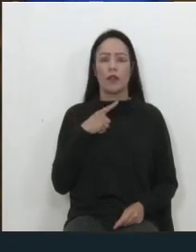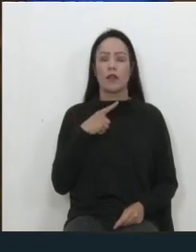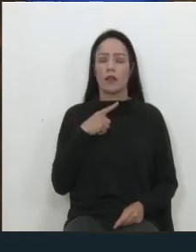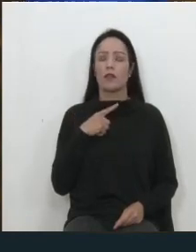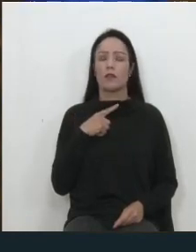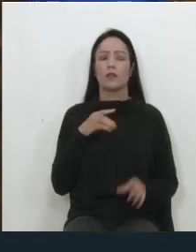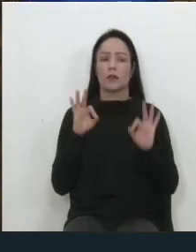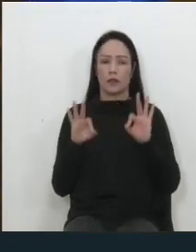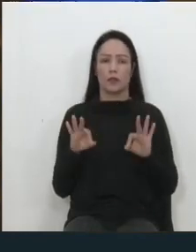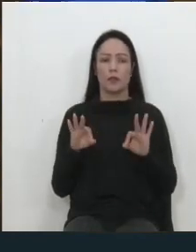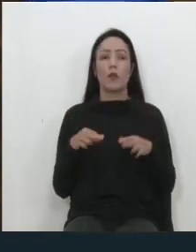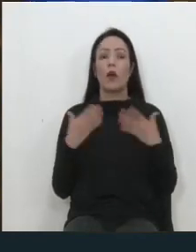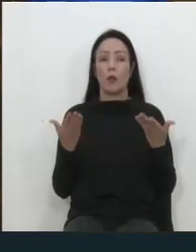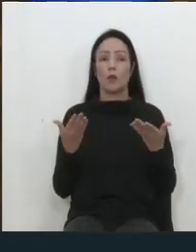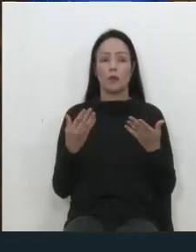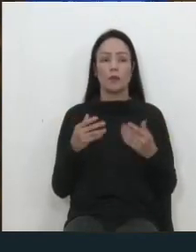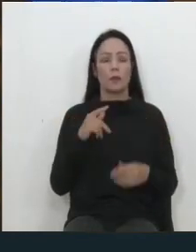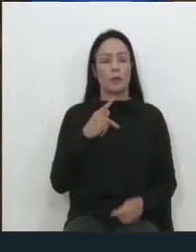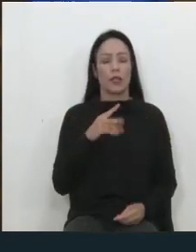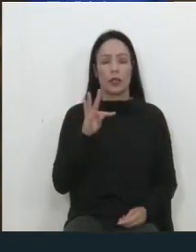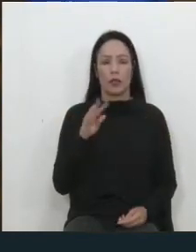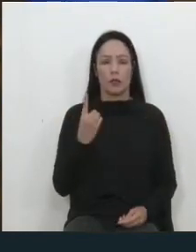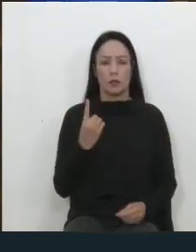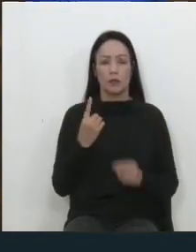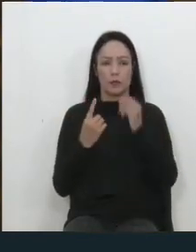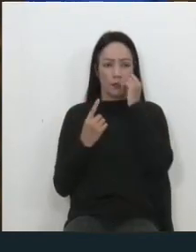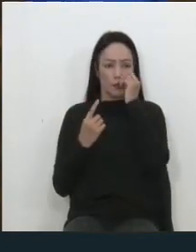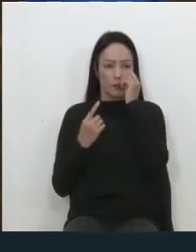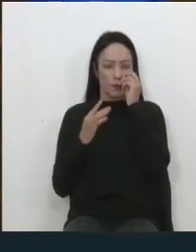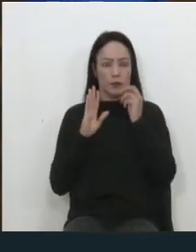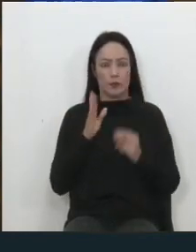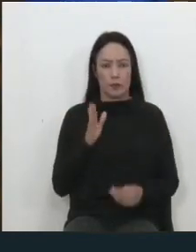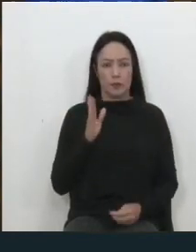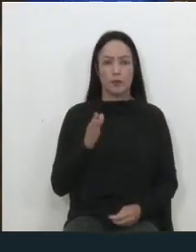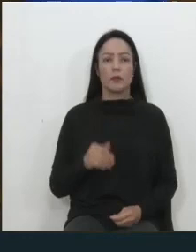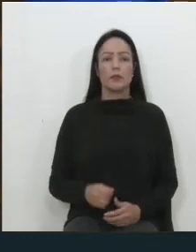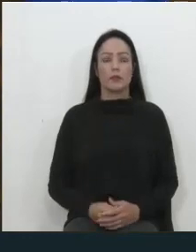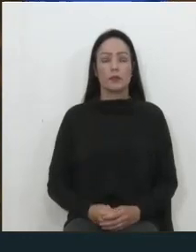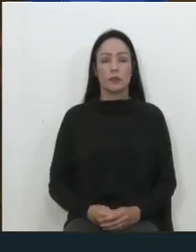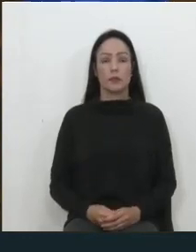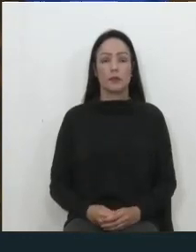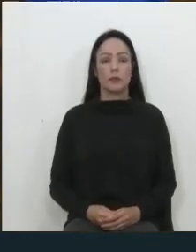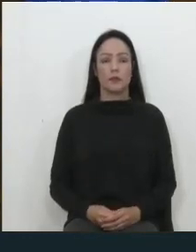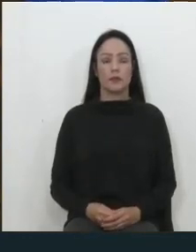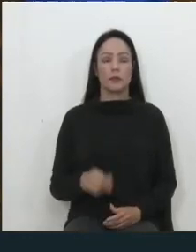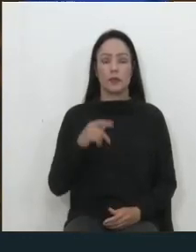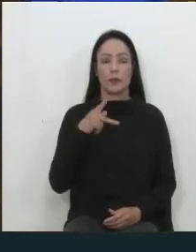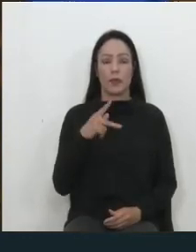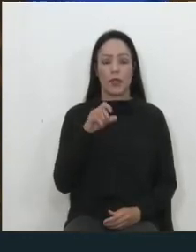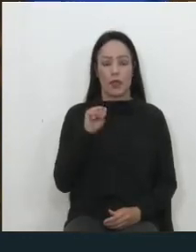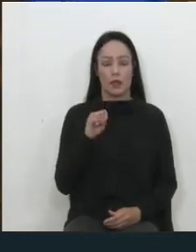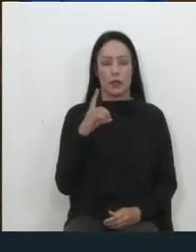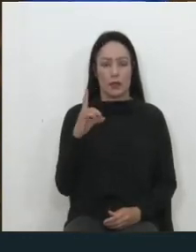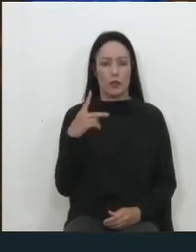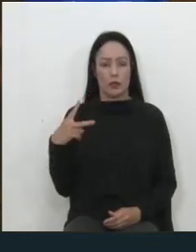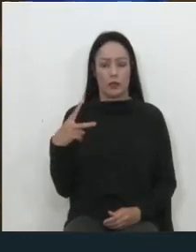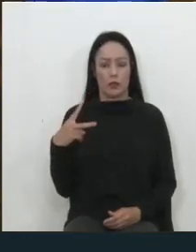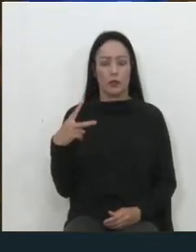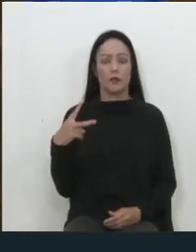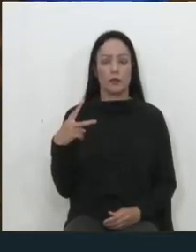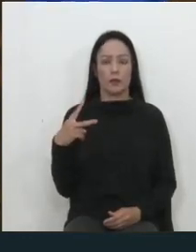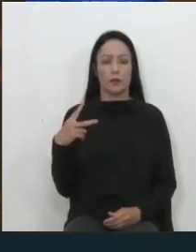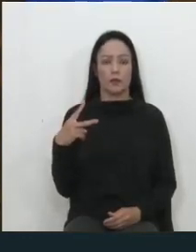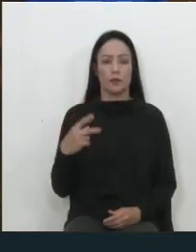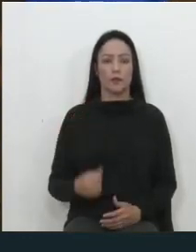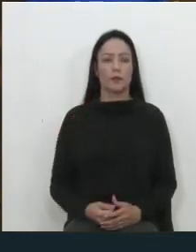são PT 1, já indicada a vereadora Janete Rocha Petá, PSD 2, vereador já indicado